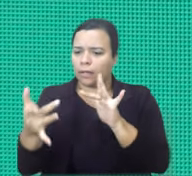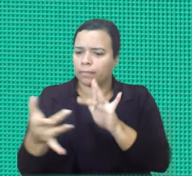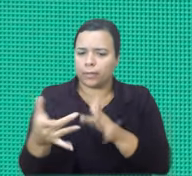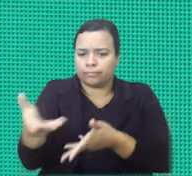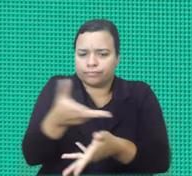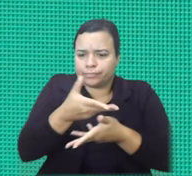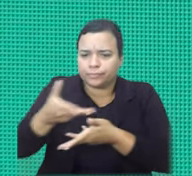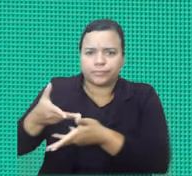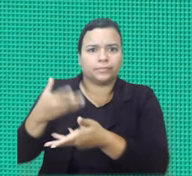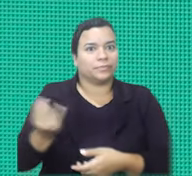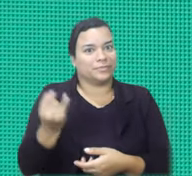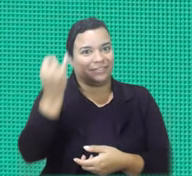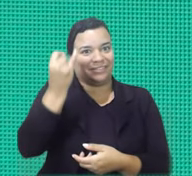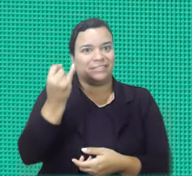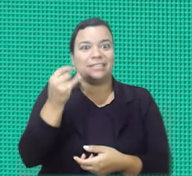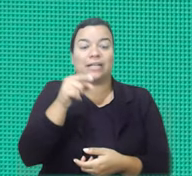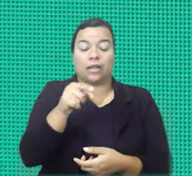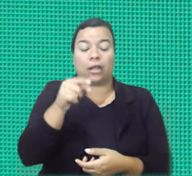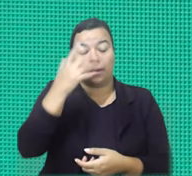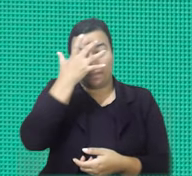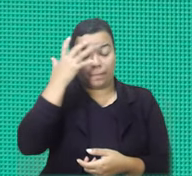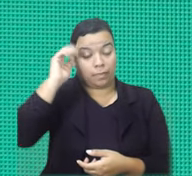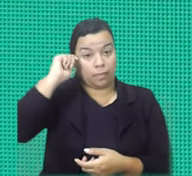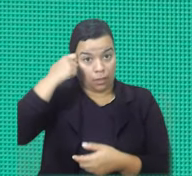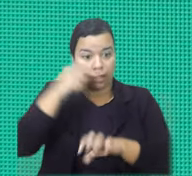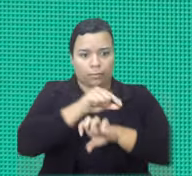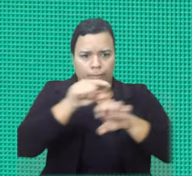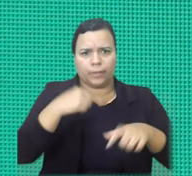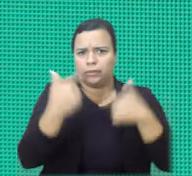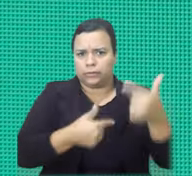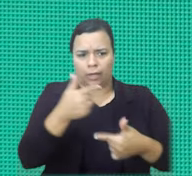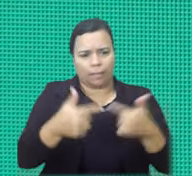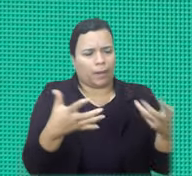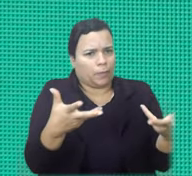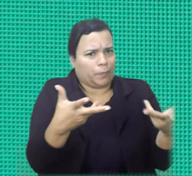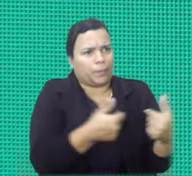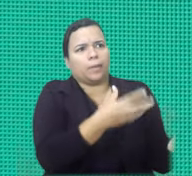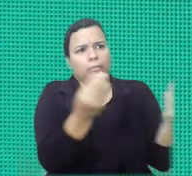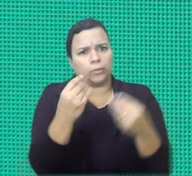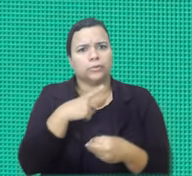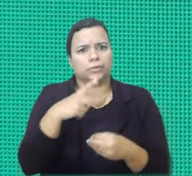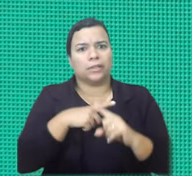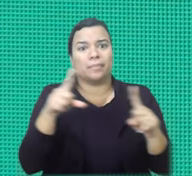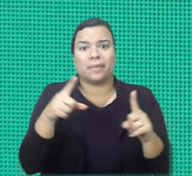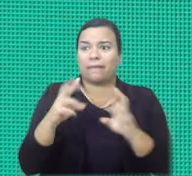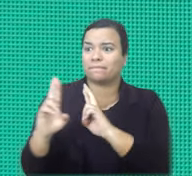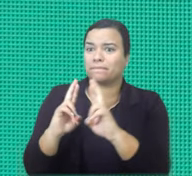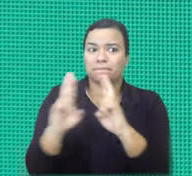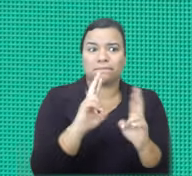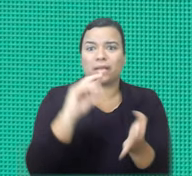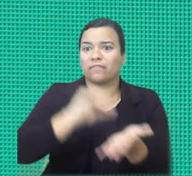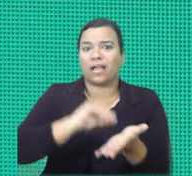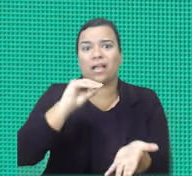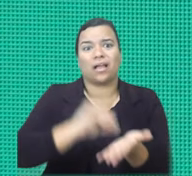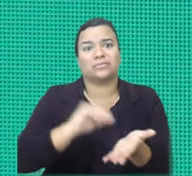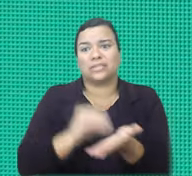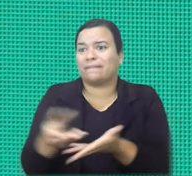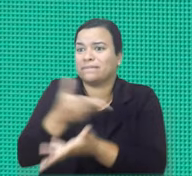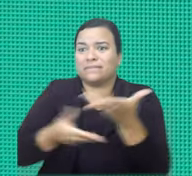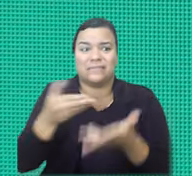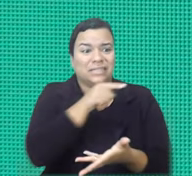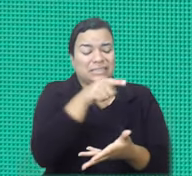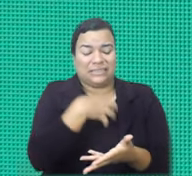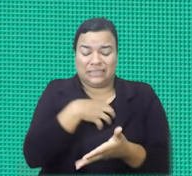afroempreendedores têm trabalhos mar osos né projetos e trabalhos maravilhosos mas por falta de relacionamento sentem muita